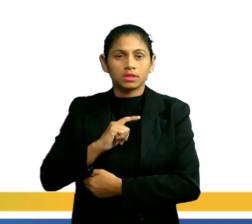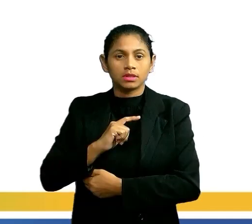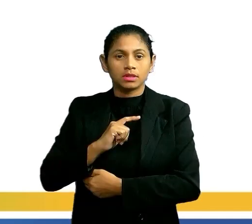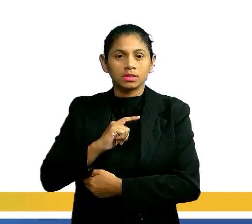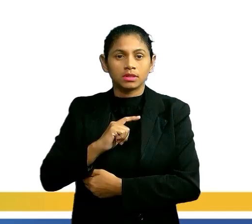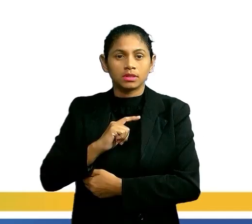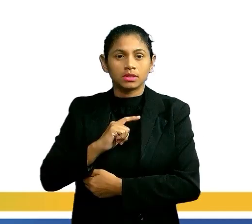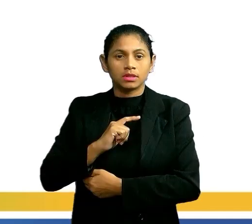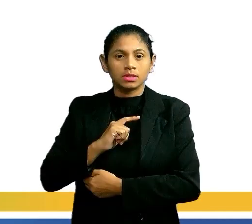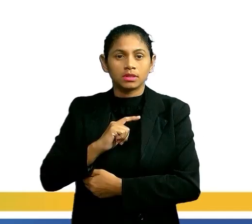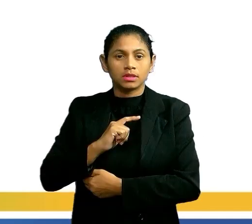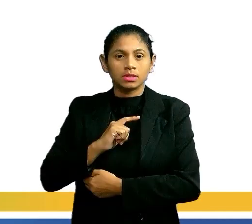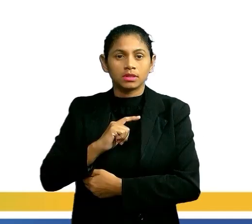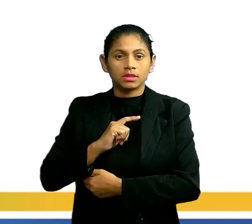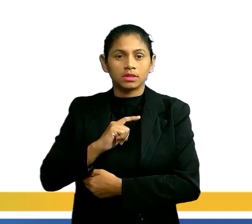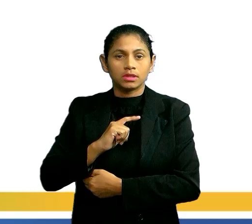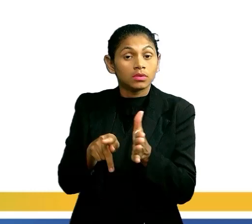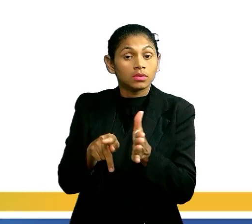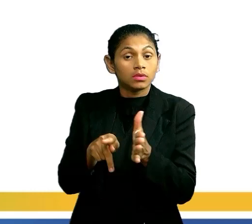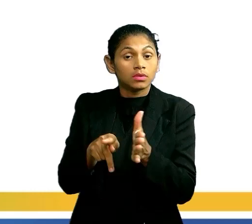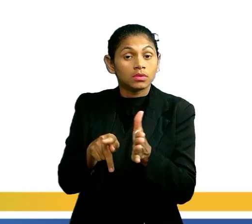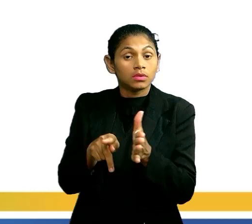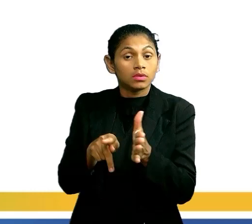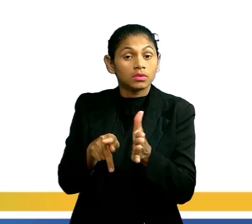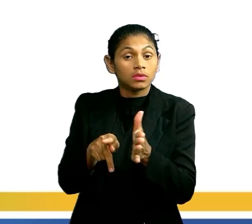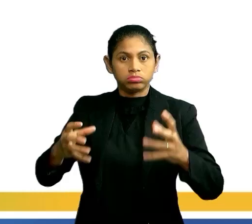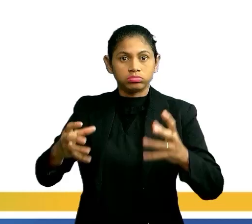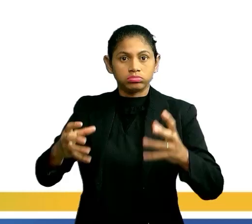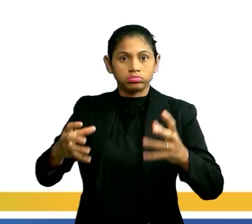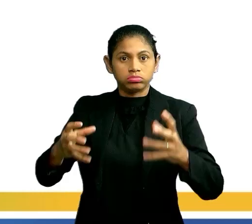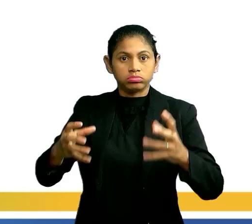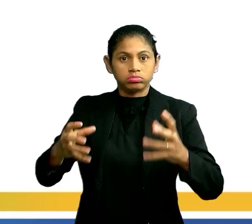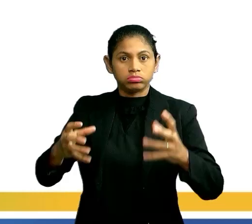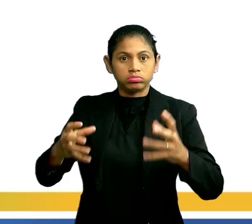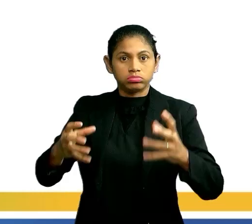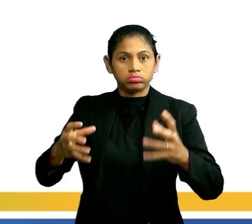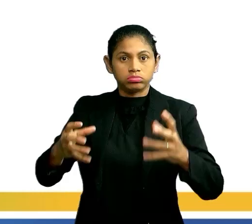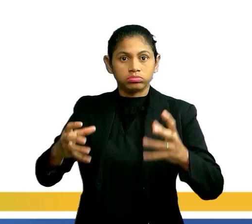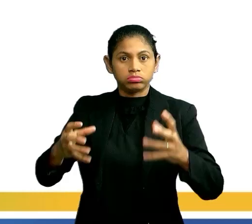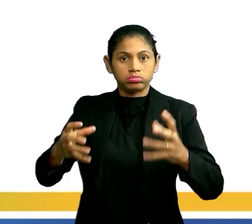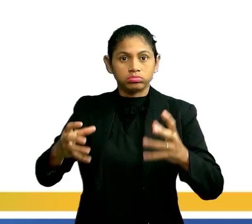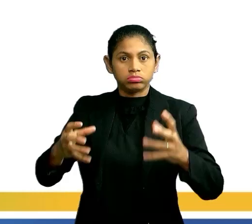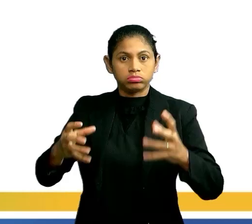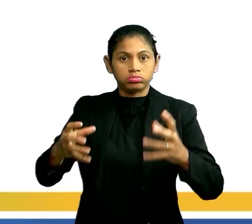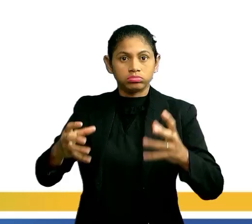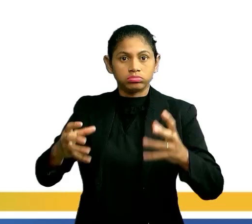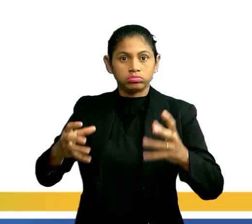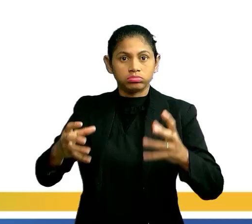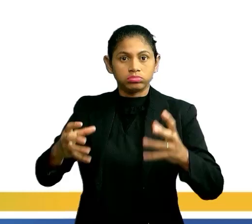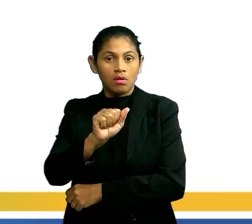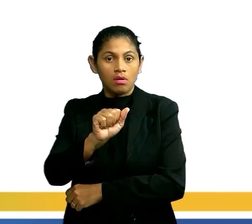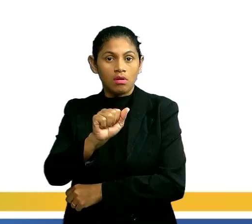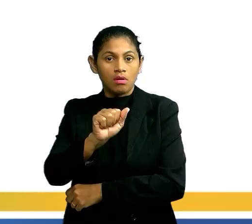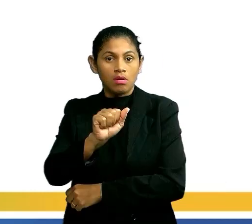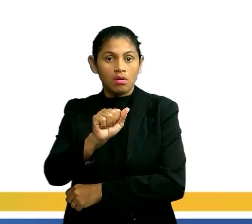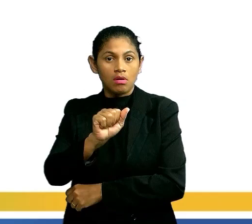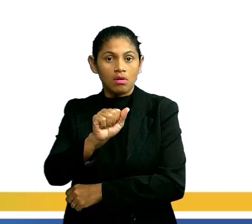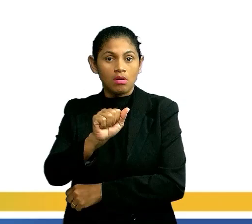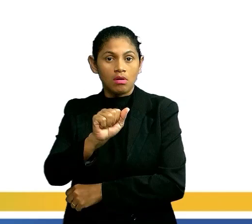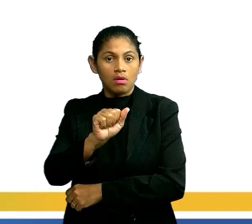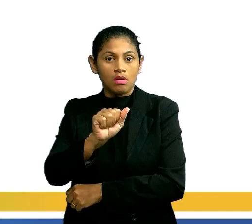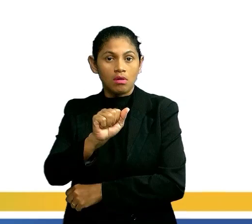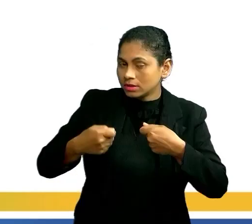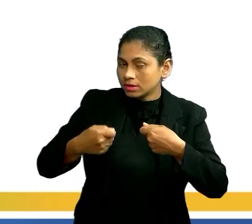aumentar, e para isso vamos precisar calcular qual será o aumento do raio do tanque. Portanto, vamos ter que calcular o